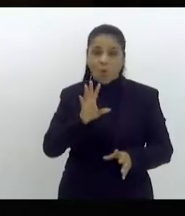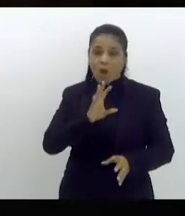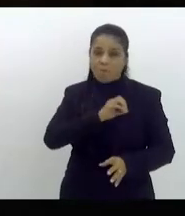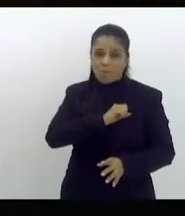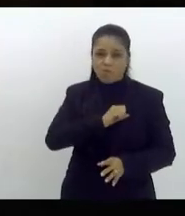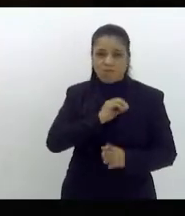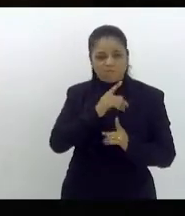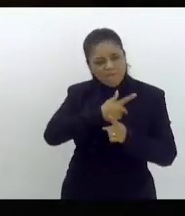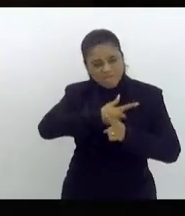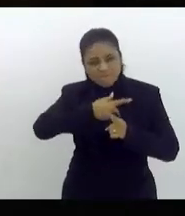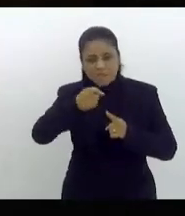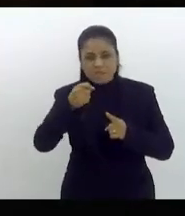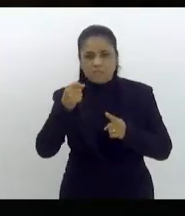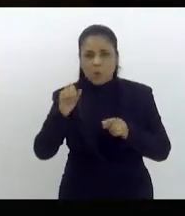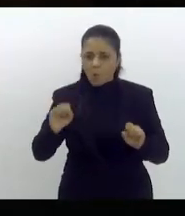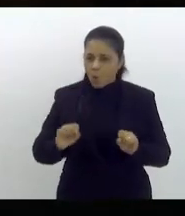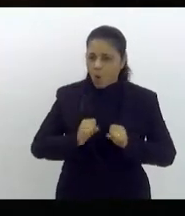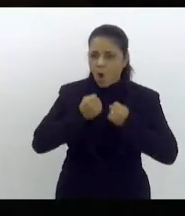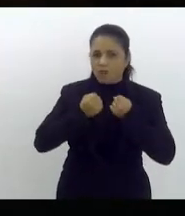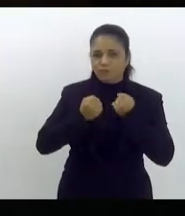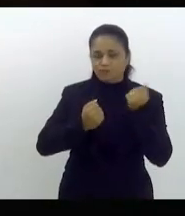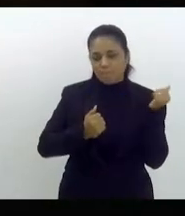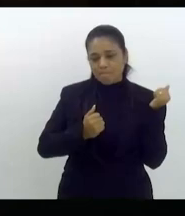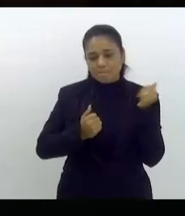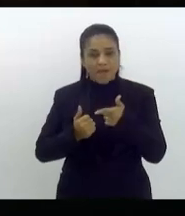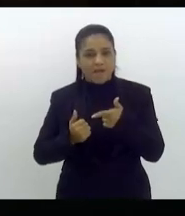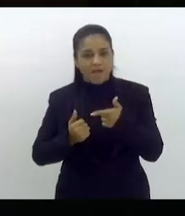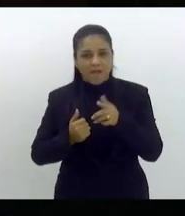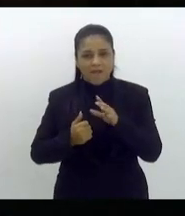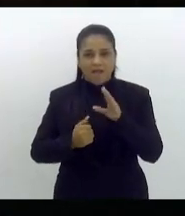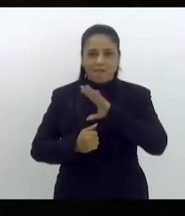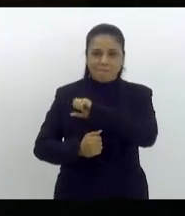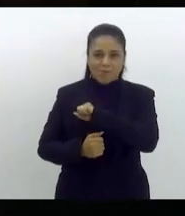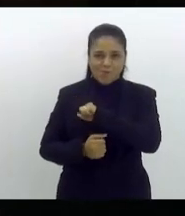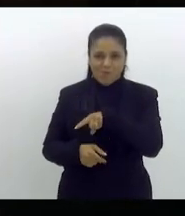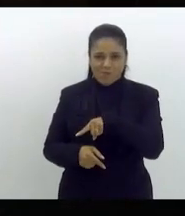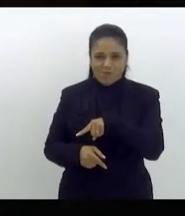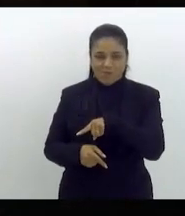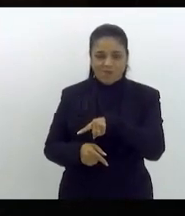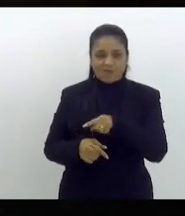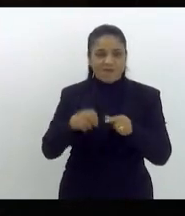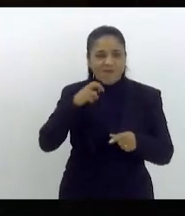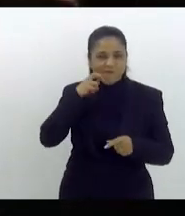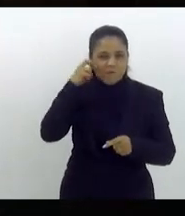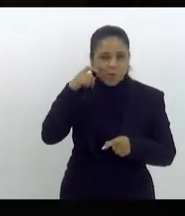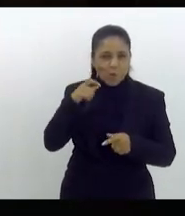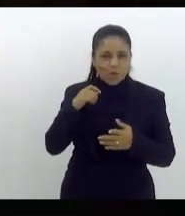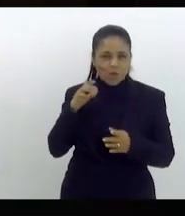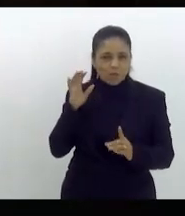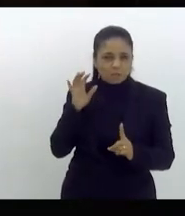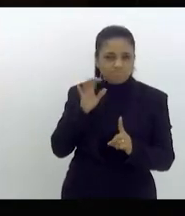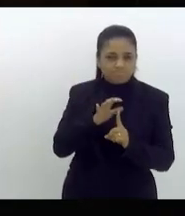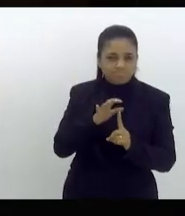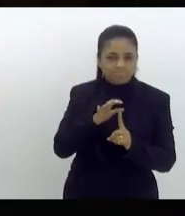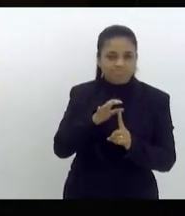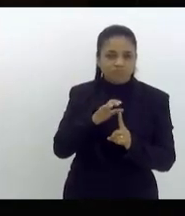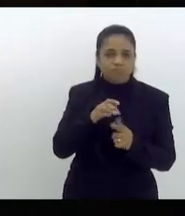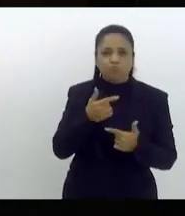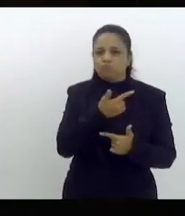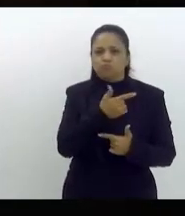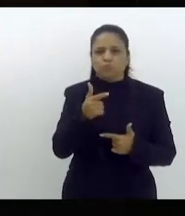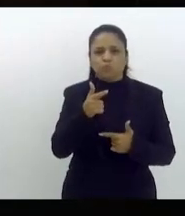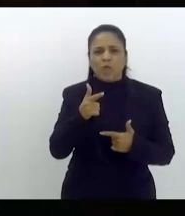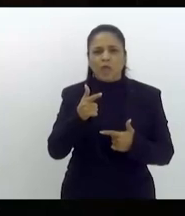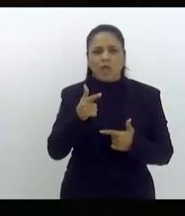já venceu o ódio que é a vergonha que eles querem nos imputar não tem mais espaço nos